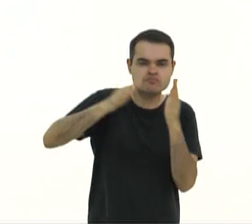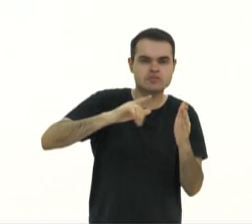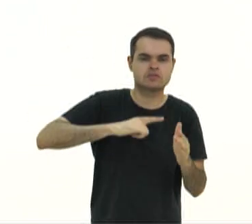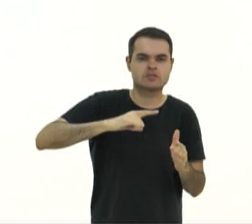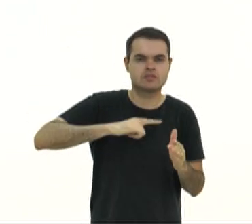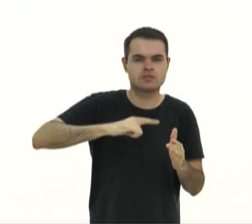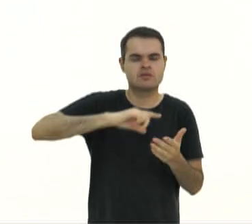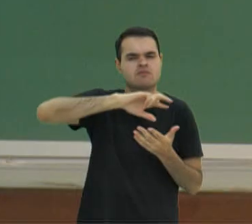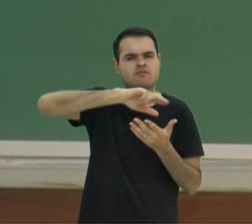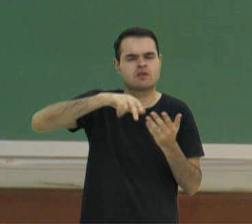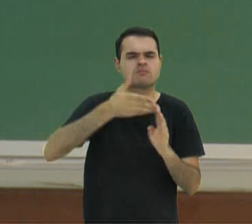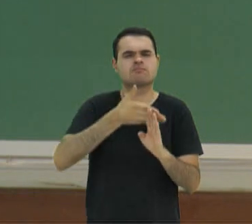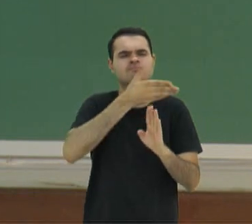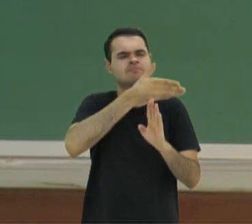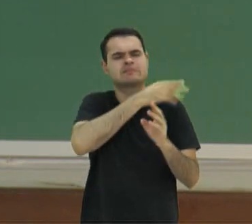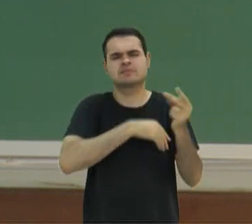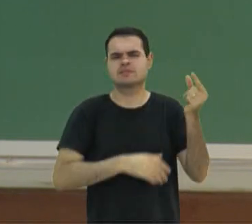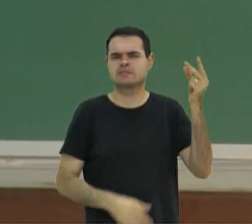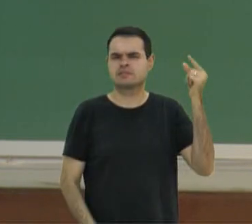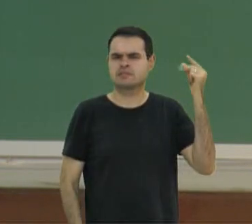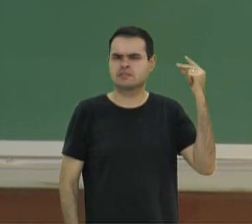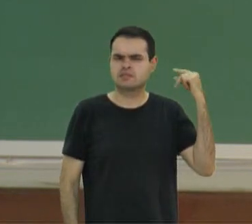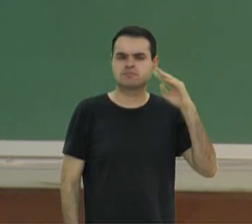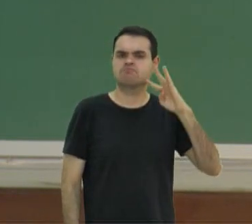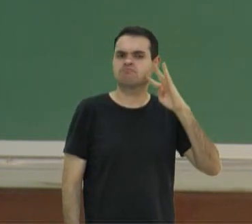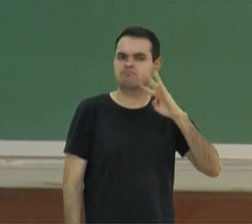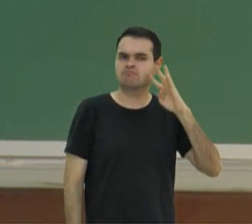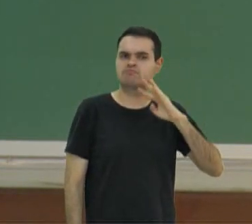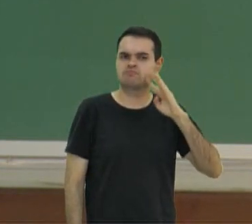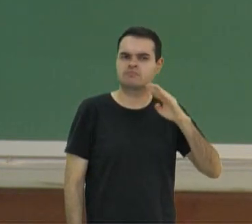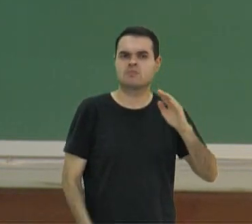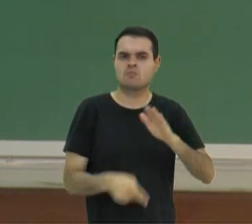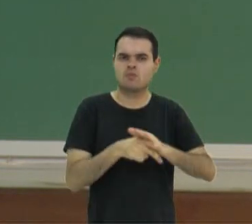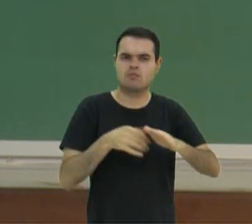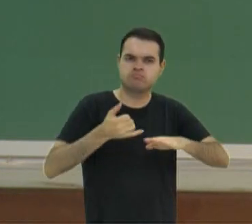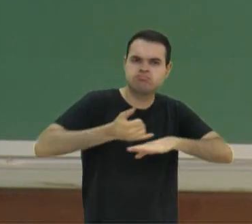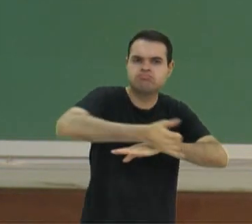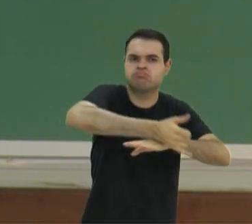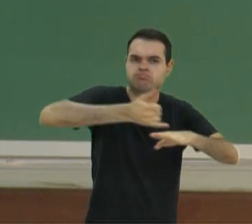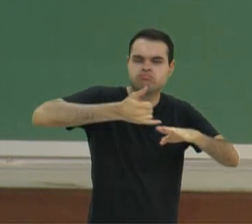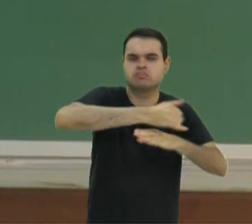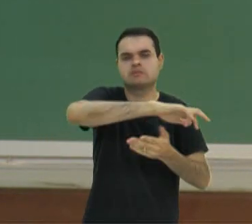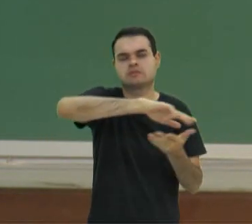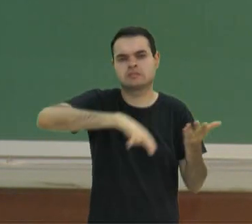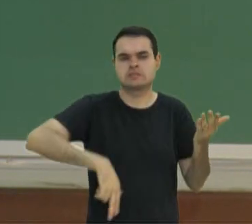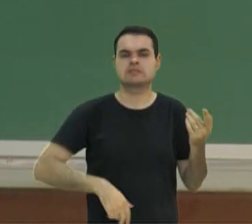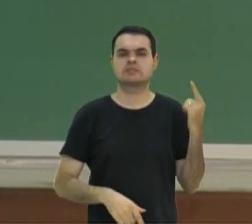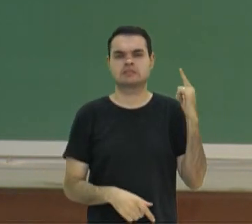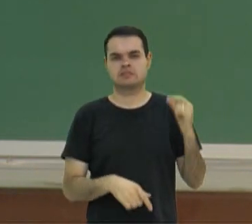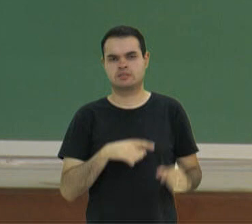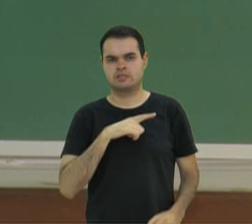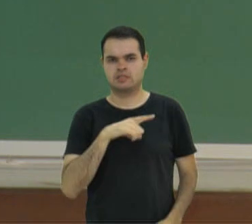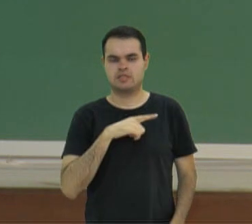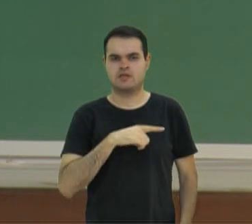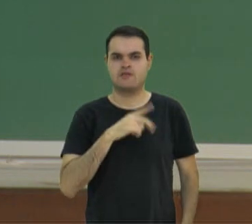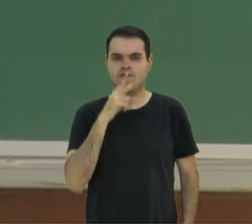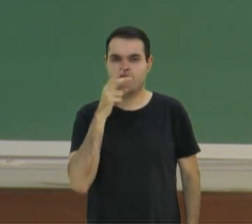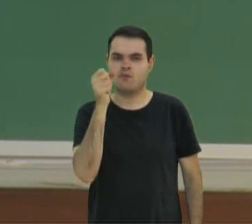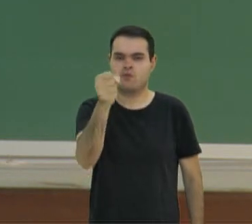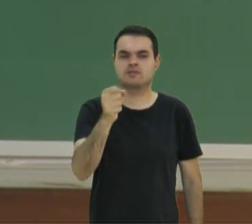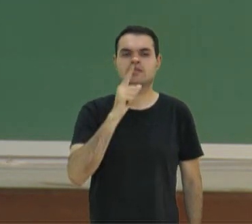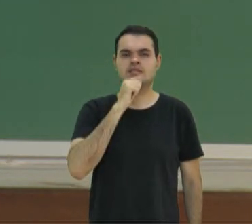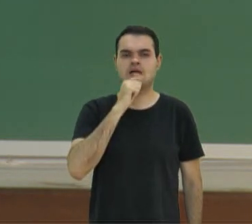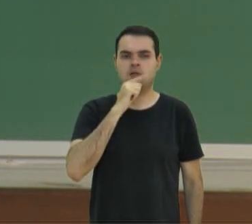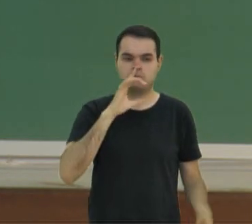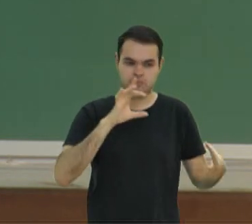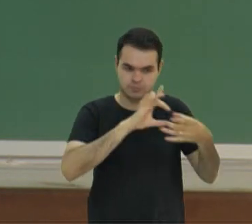serrarias antigas, certo? Então era muito legal e o pessoal normalmente utilizava bastante a questão da força d'água para isso, né? E